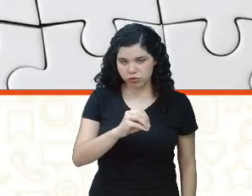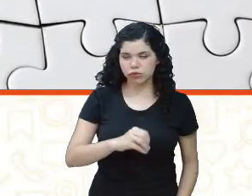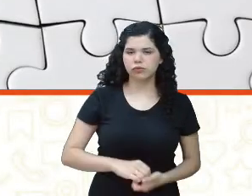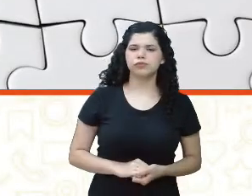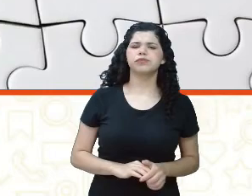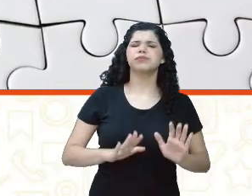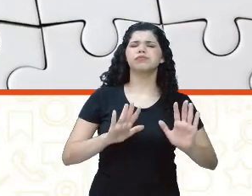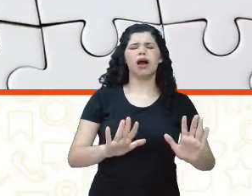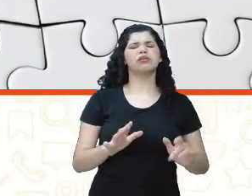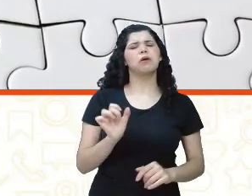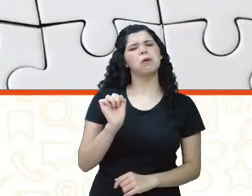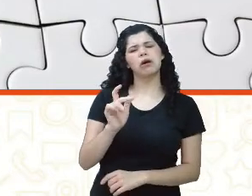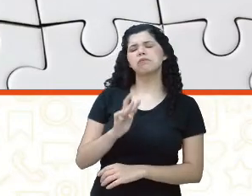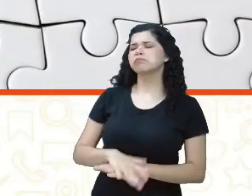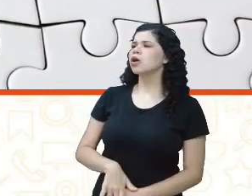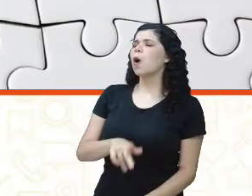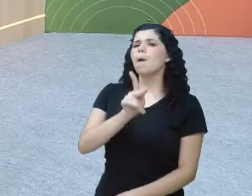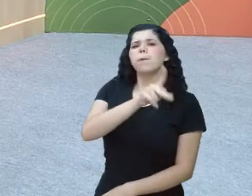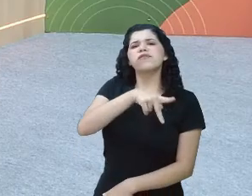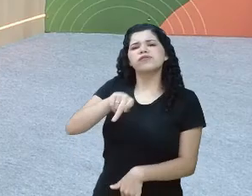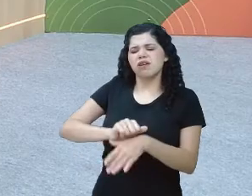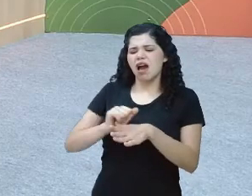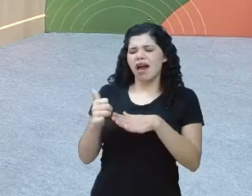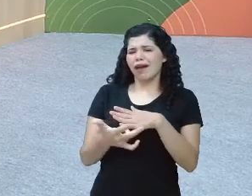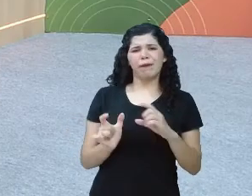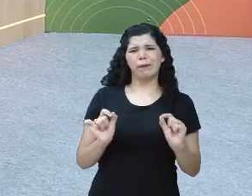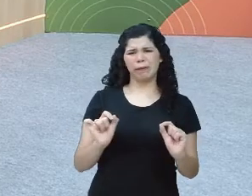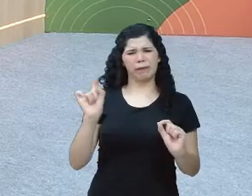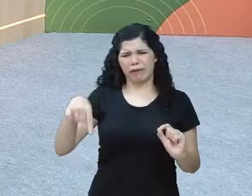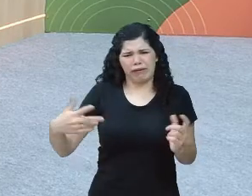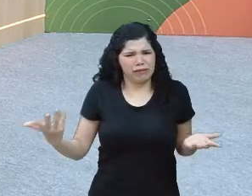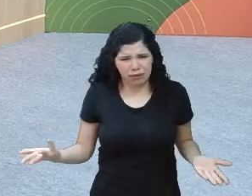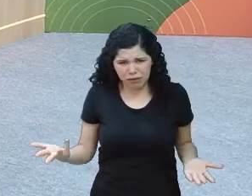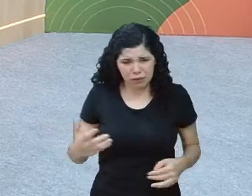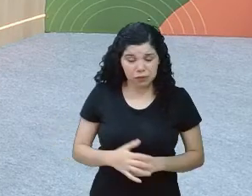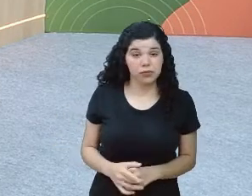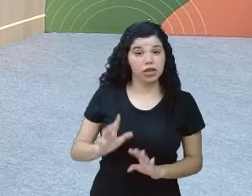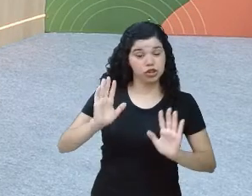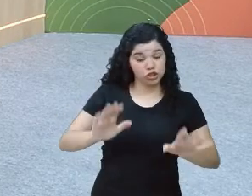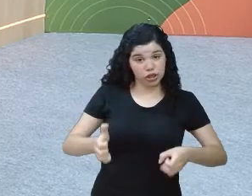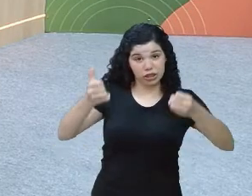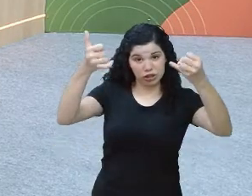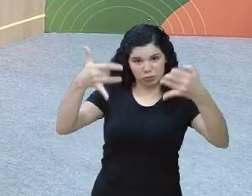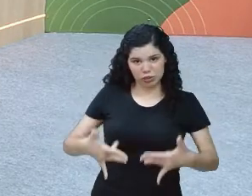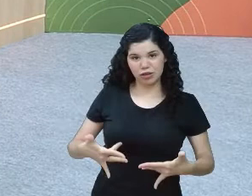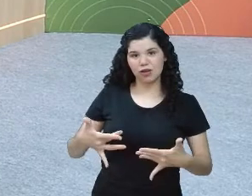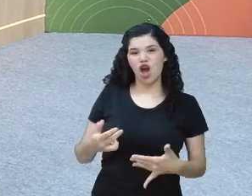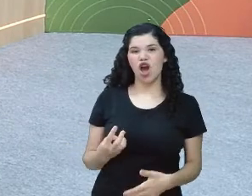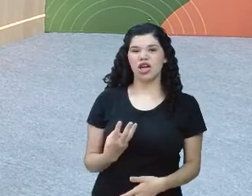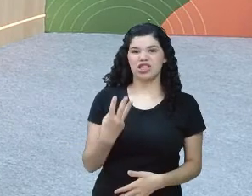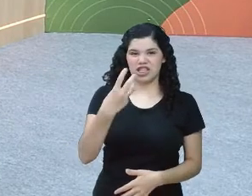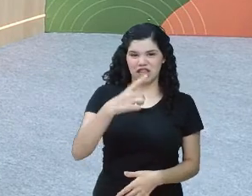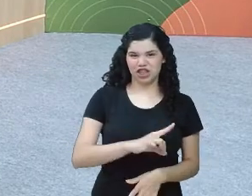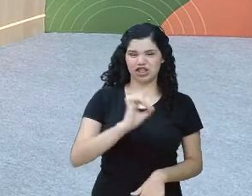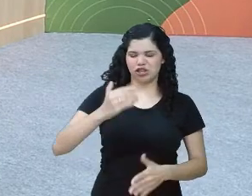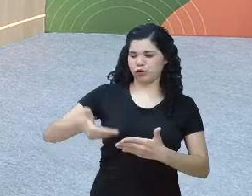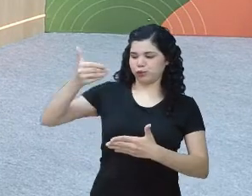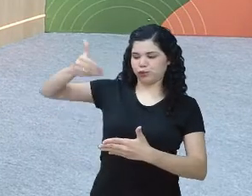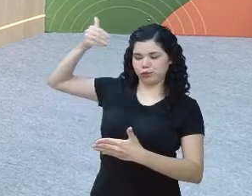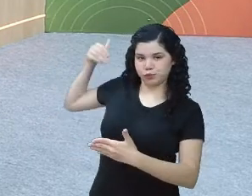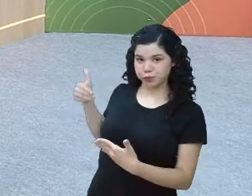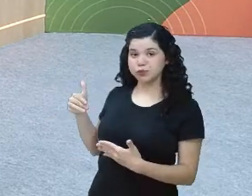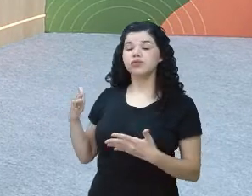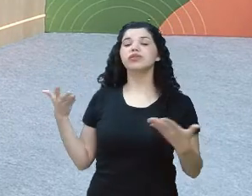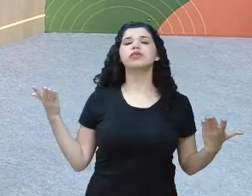professor do AE é e o que ele faz finalmente? Nós falamos dele esses 3 dias, não é? E o que é que a